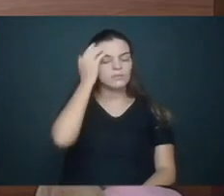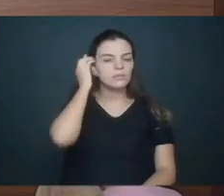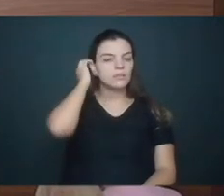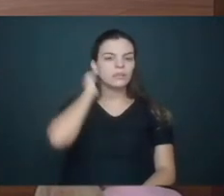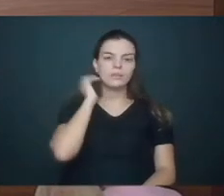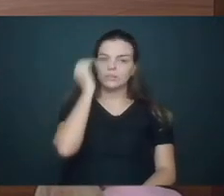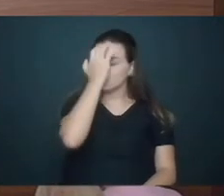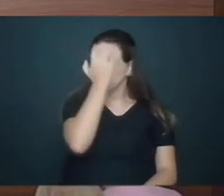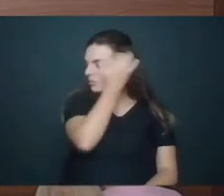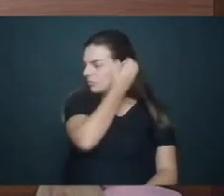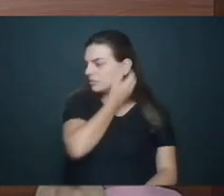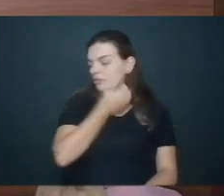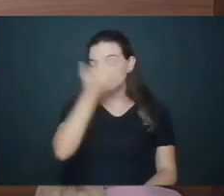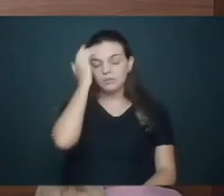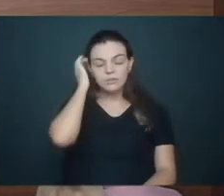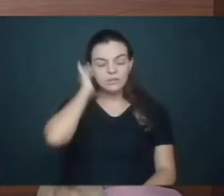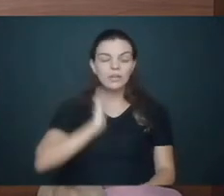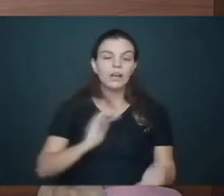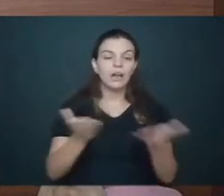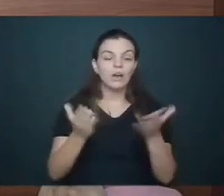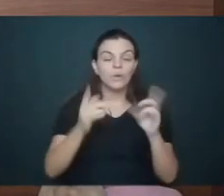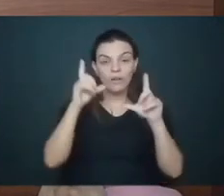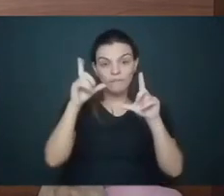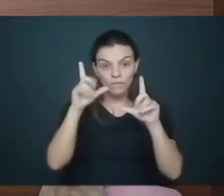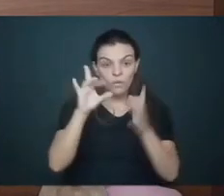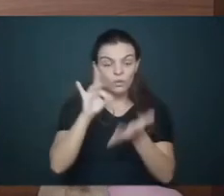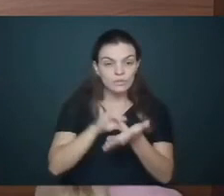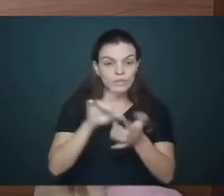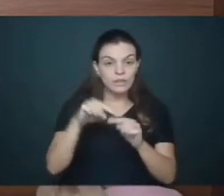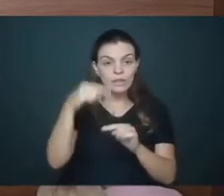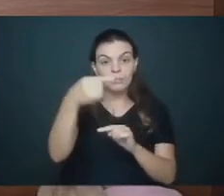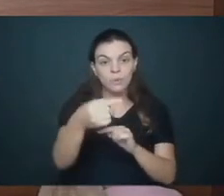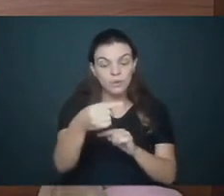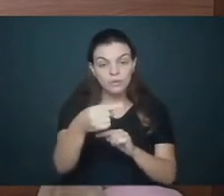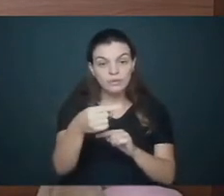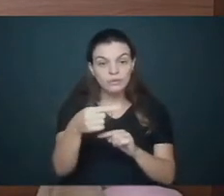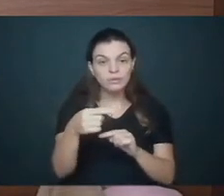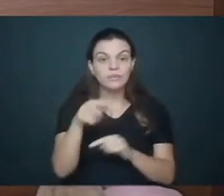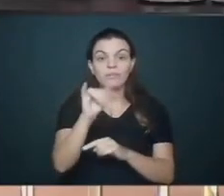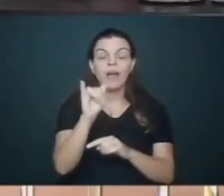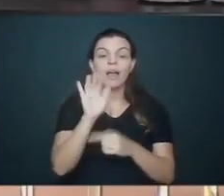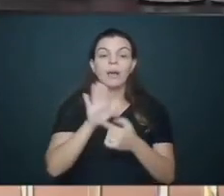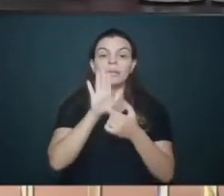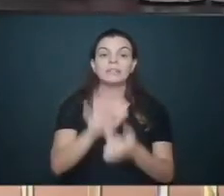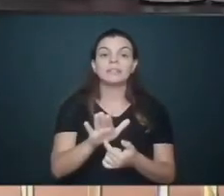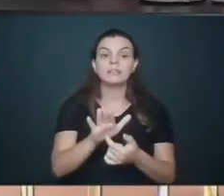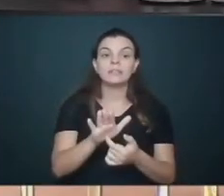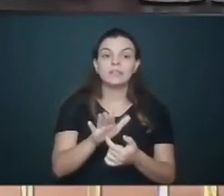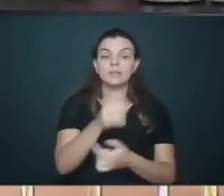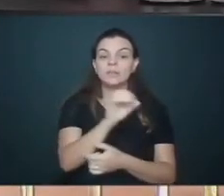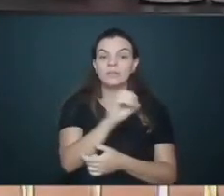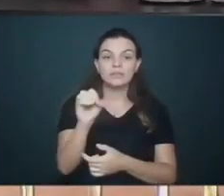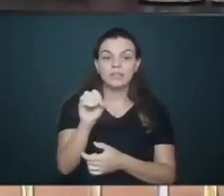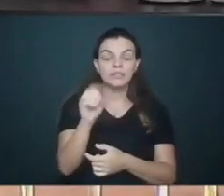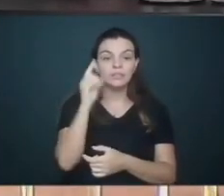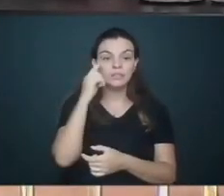aqui desta tribuna livre, e na sequência vamos interromper a sessão para uma apresentação rápida dos 100 dias de gestão